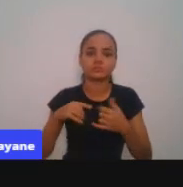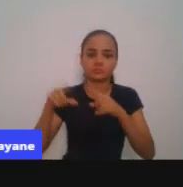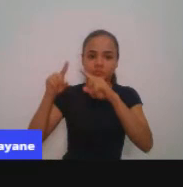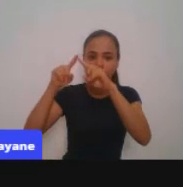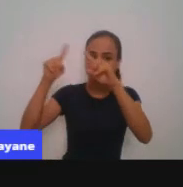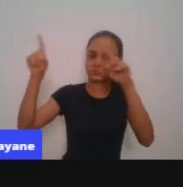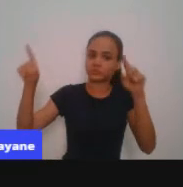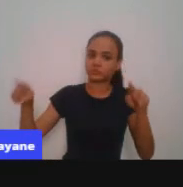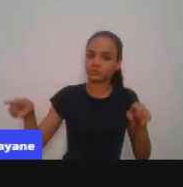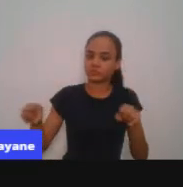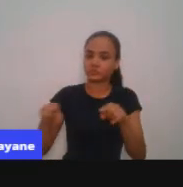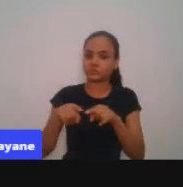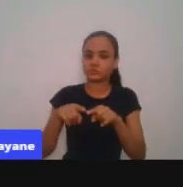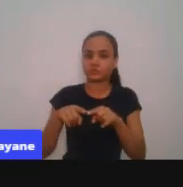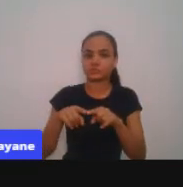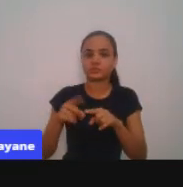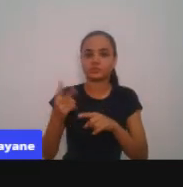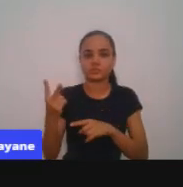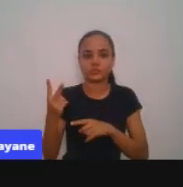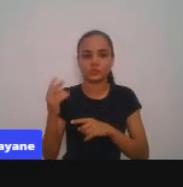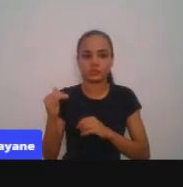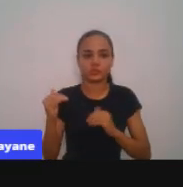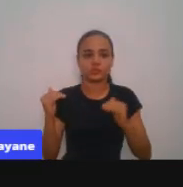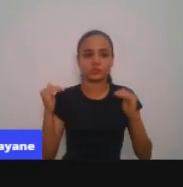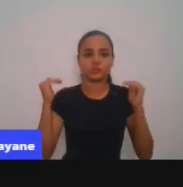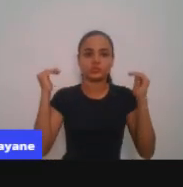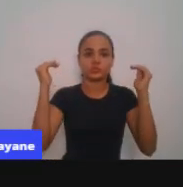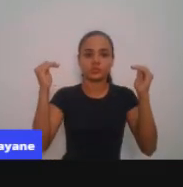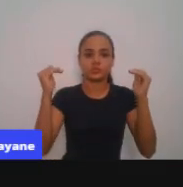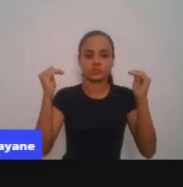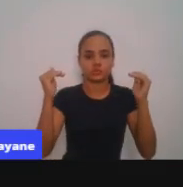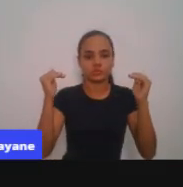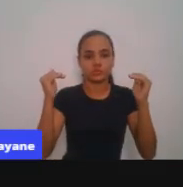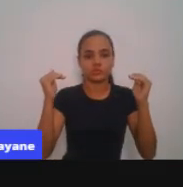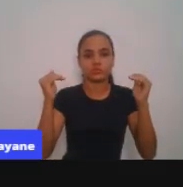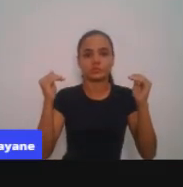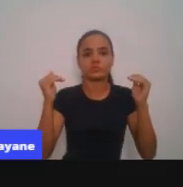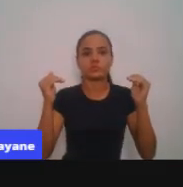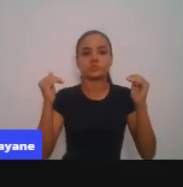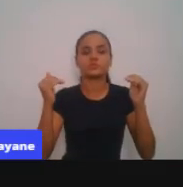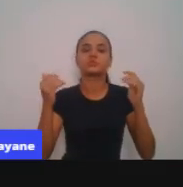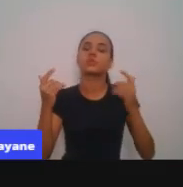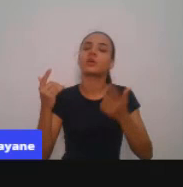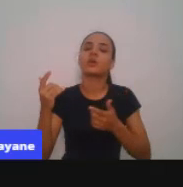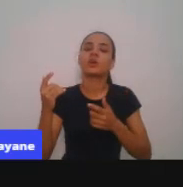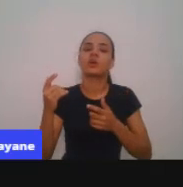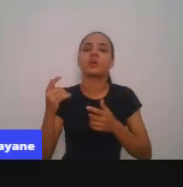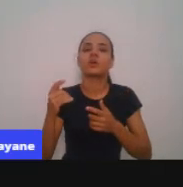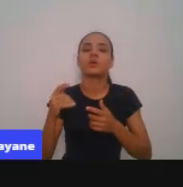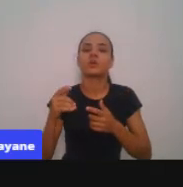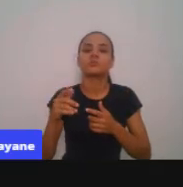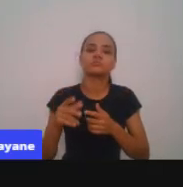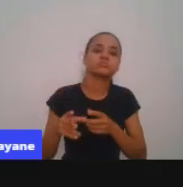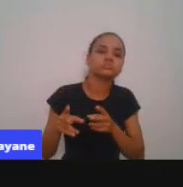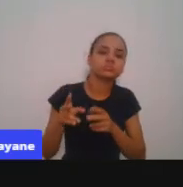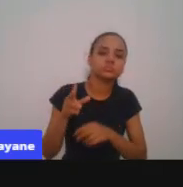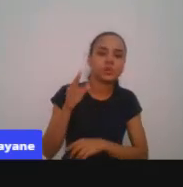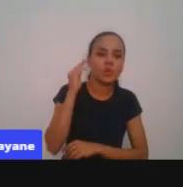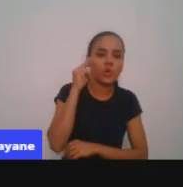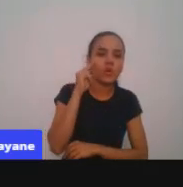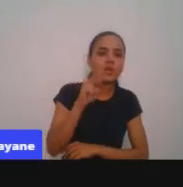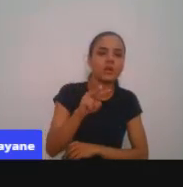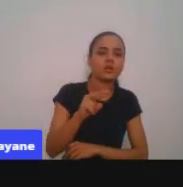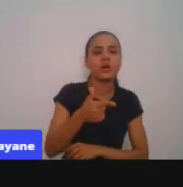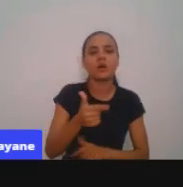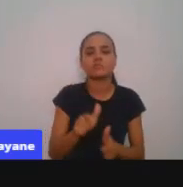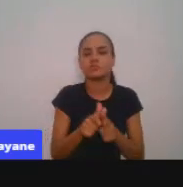que estão pensando. Ah, esse é um menino de sorte, não lhe falta nada. E a gente pode acrescentar isso. Ah, é um menino de sorte